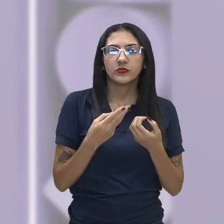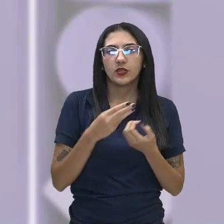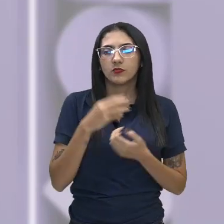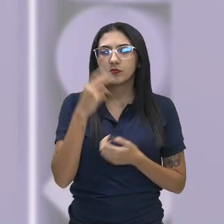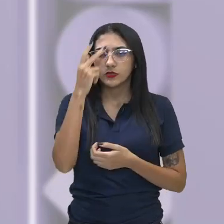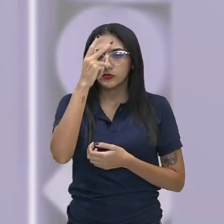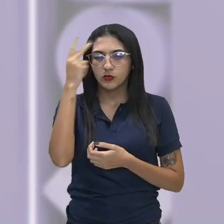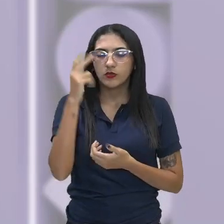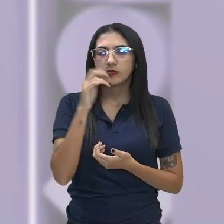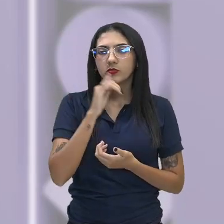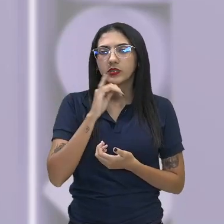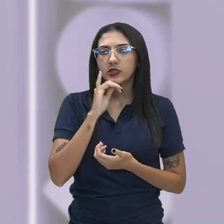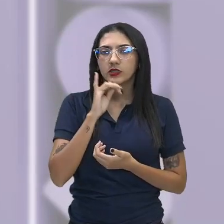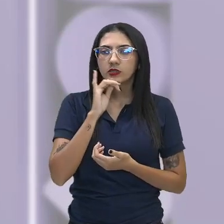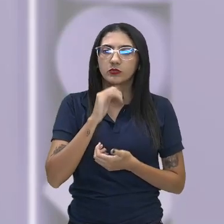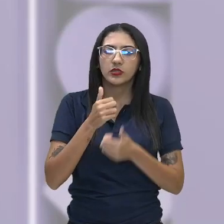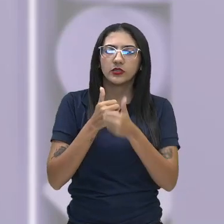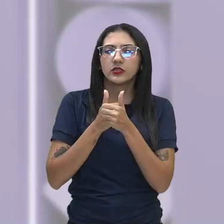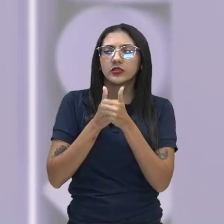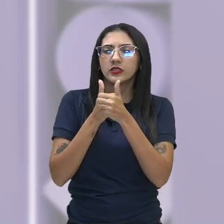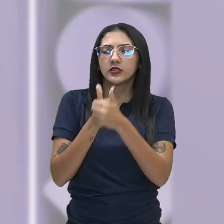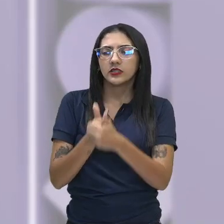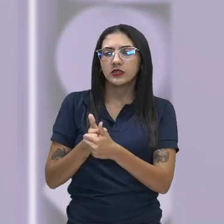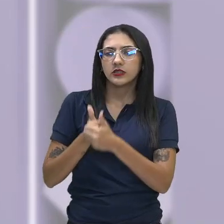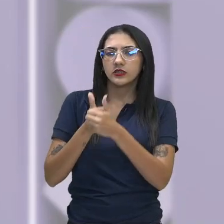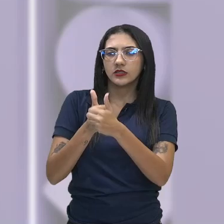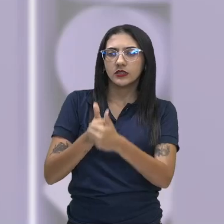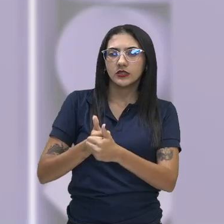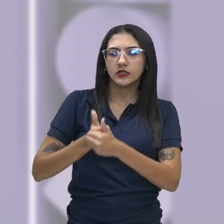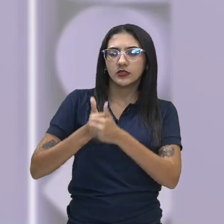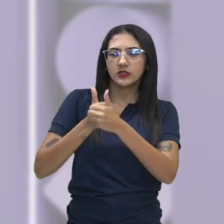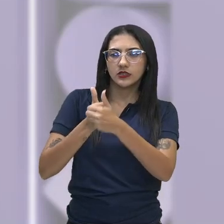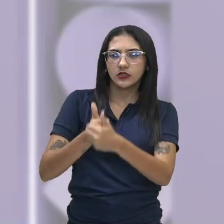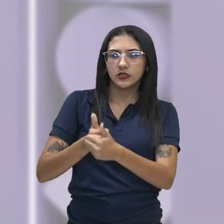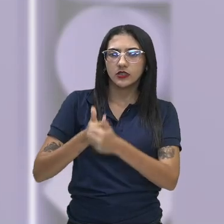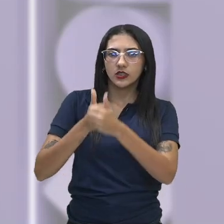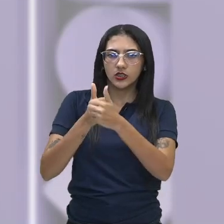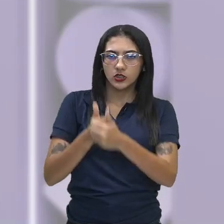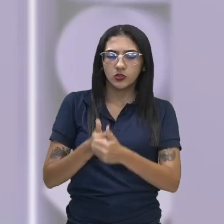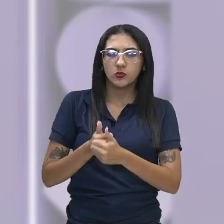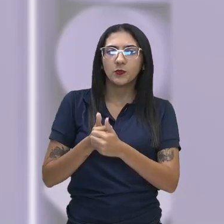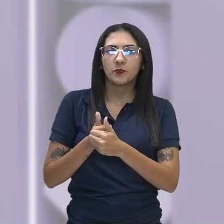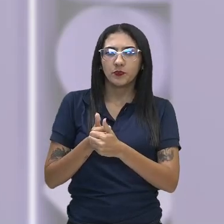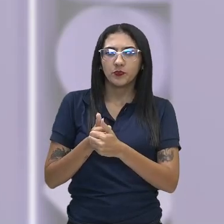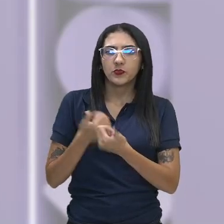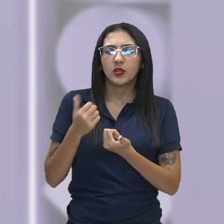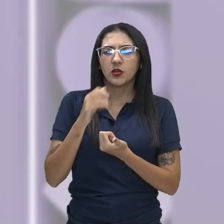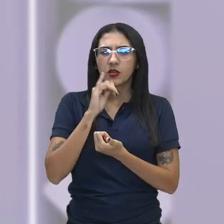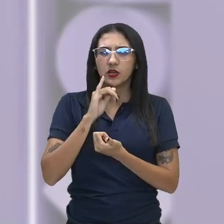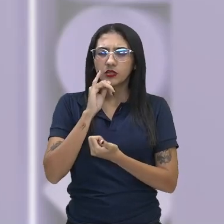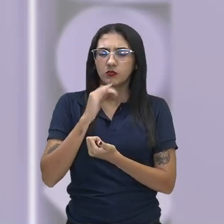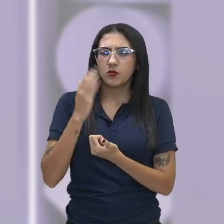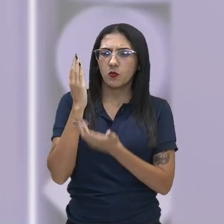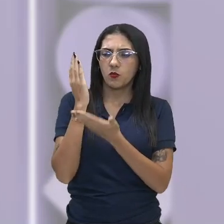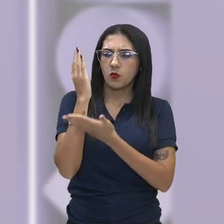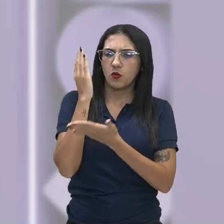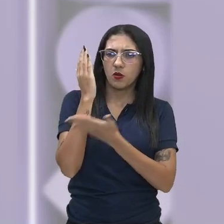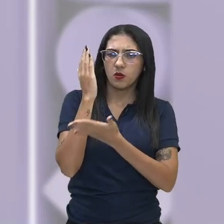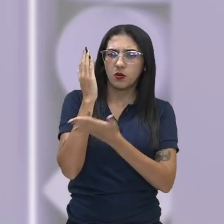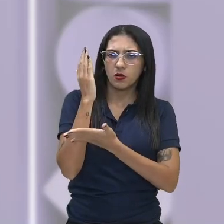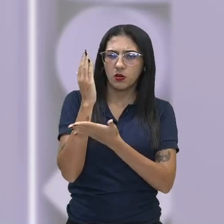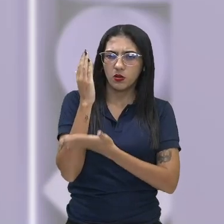de repente, o mastro de São Francisco, você não está simplesmente cortando um pedaço de